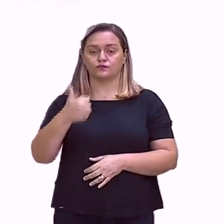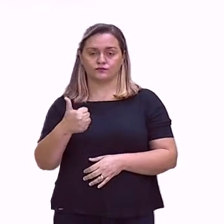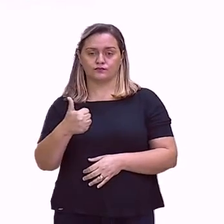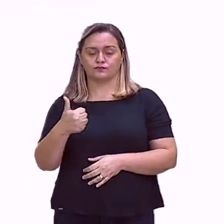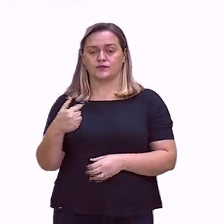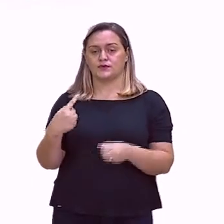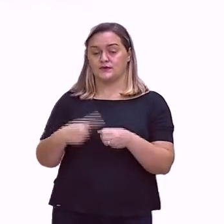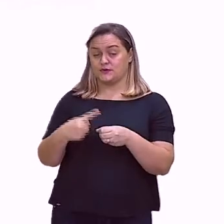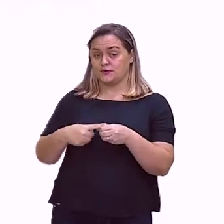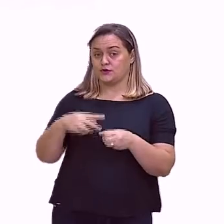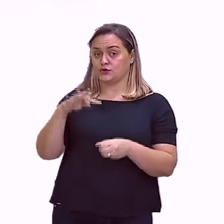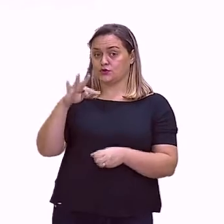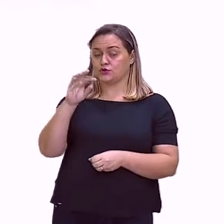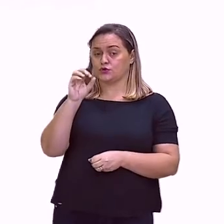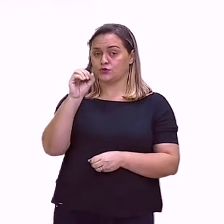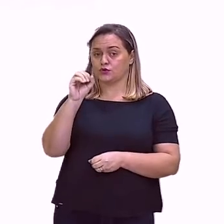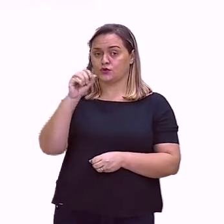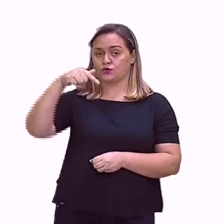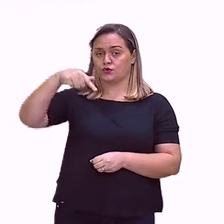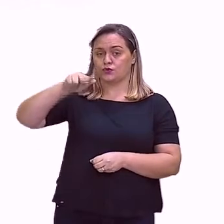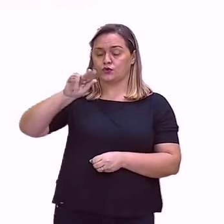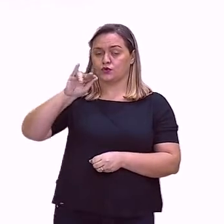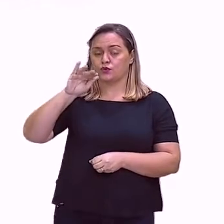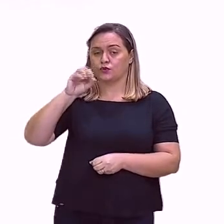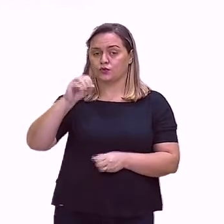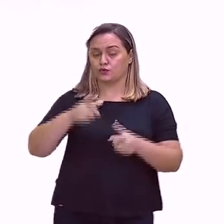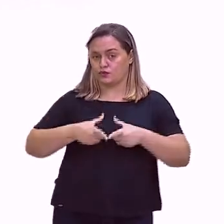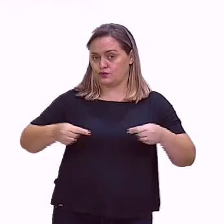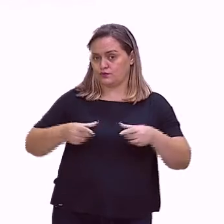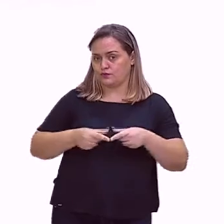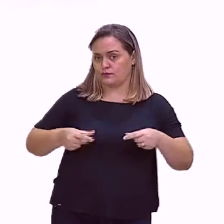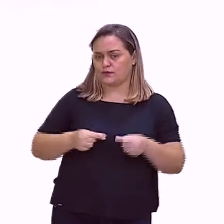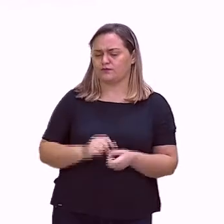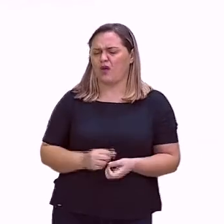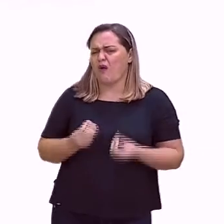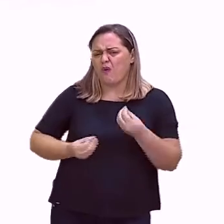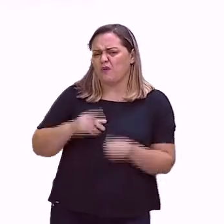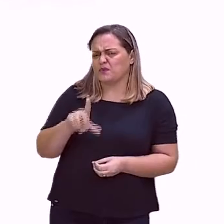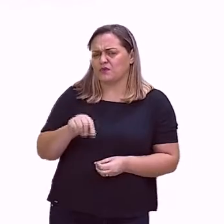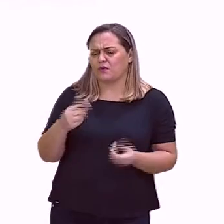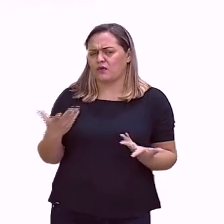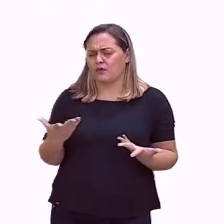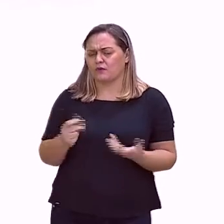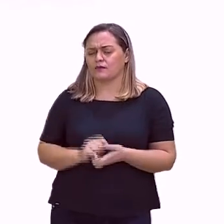Tóquio, no Japão. A escolha da sede foi feita durante a